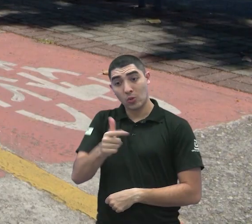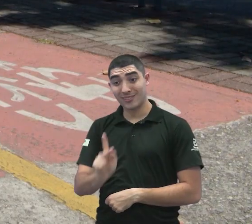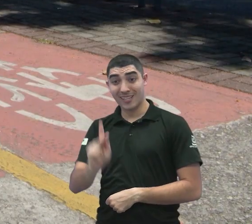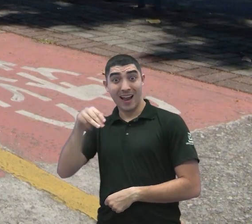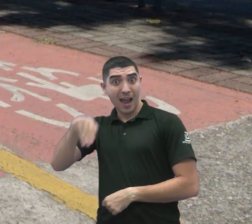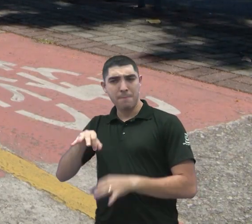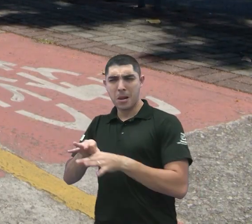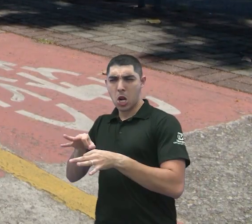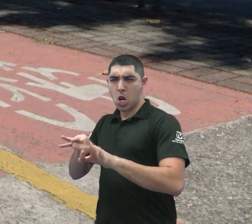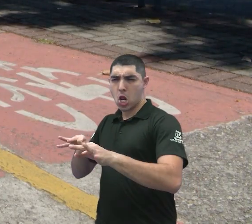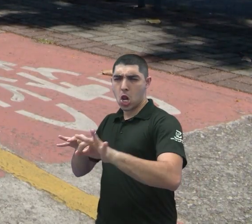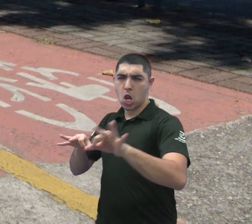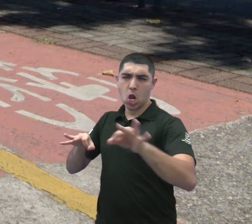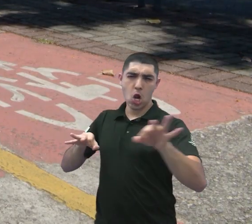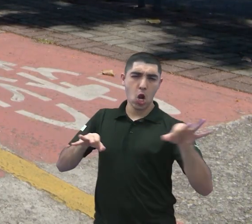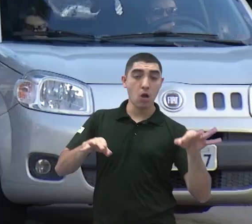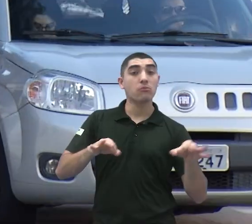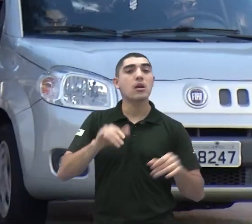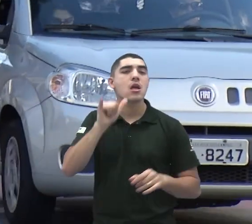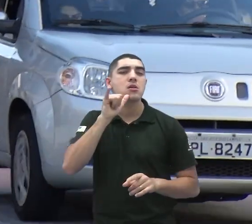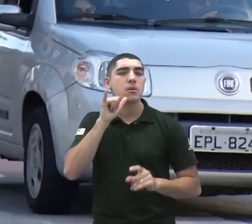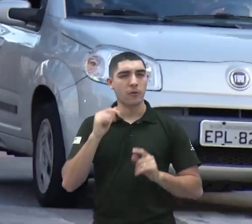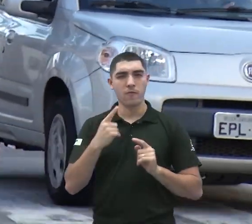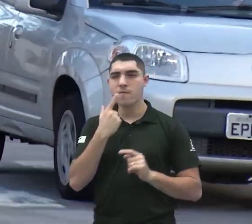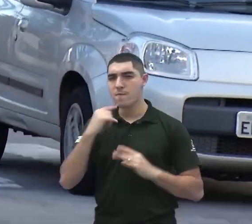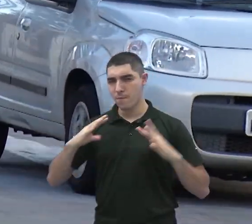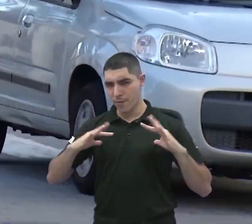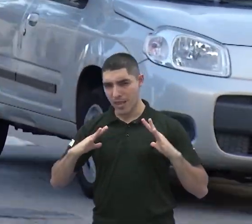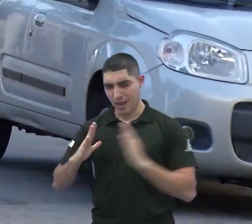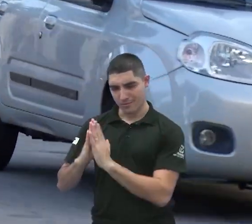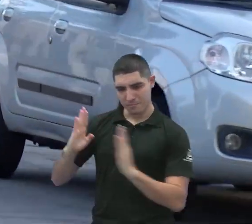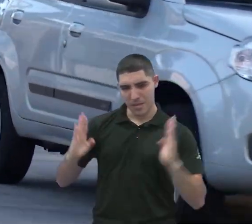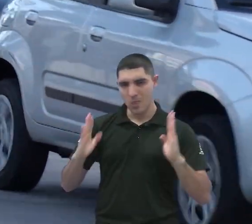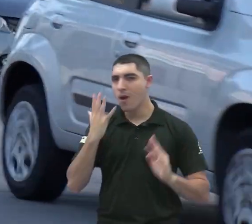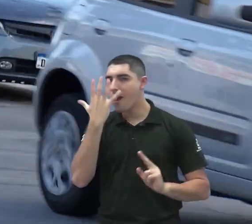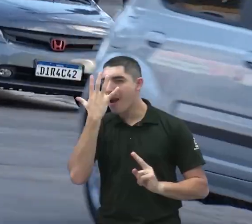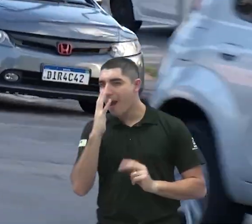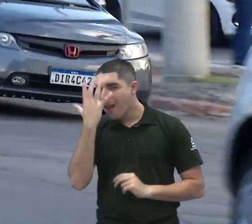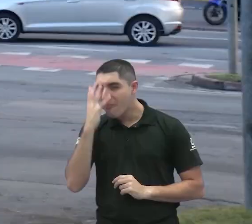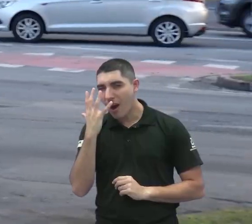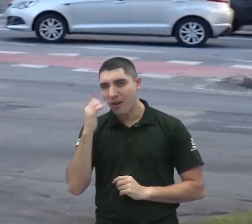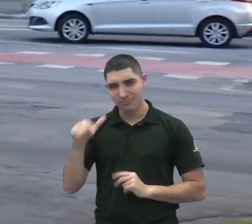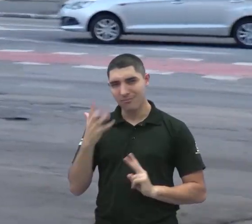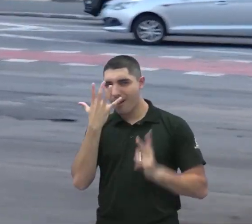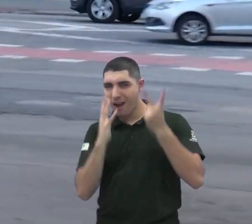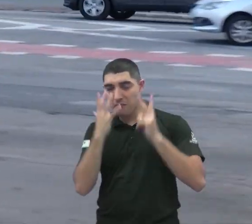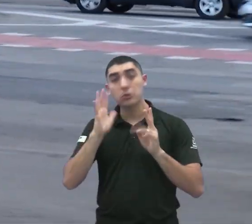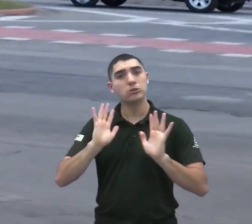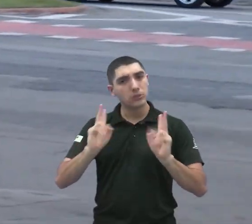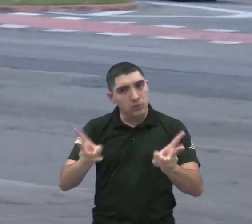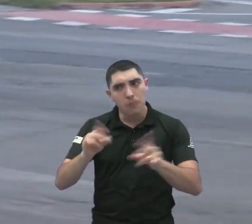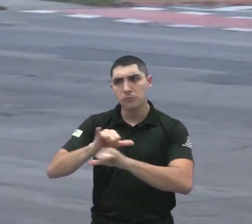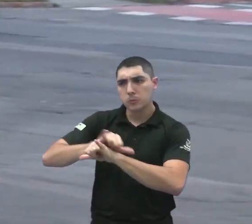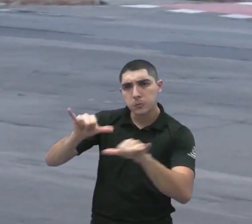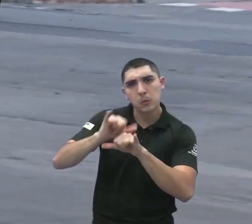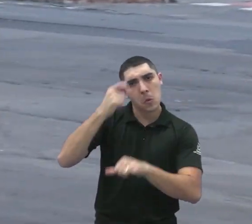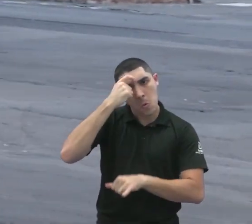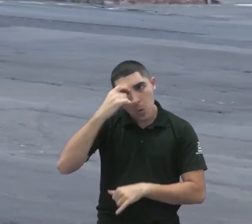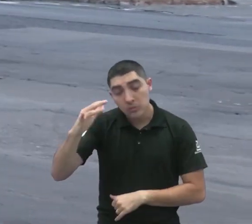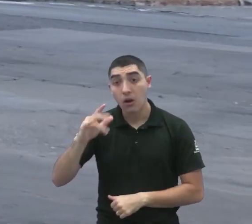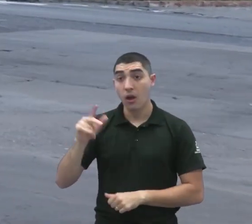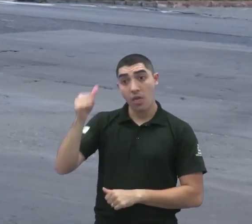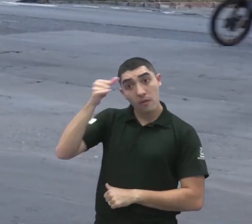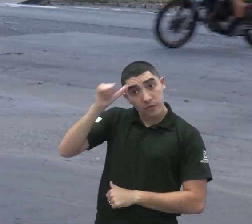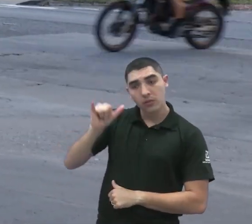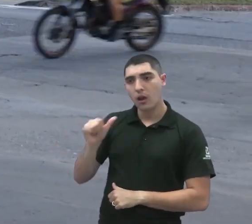212 quilômetros de ciclovias. Mesmo com o feriado de carnaval no período, a conscientização sobre álcool